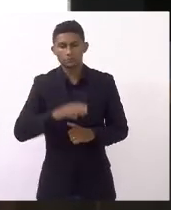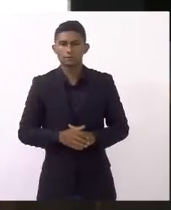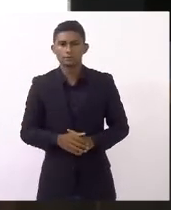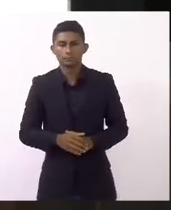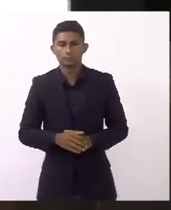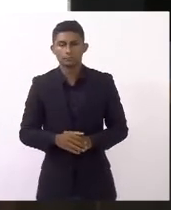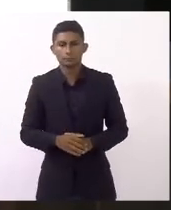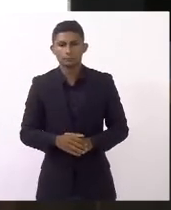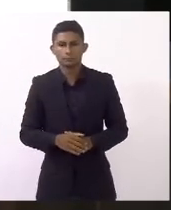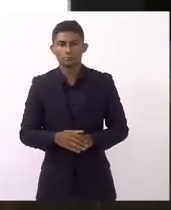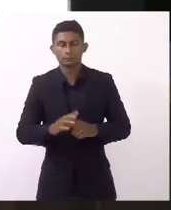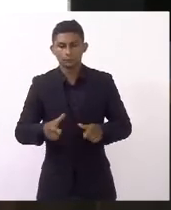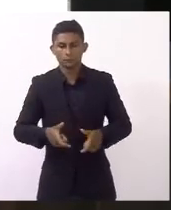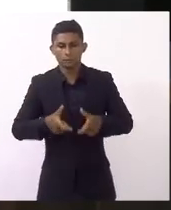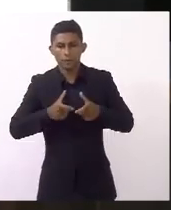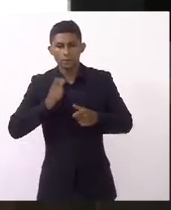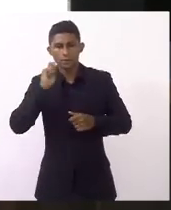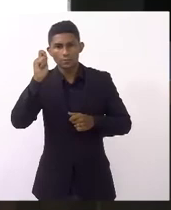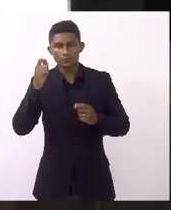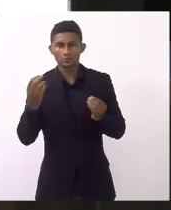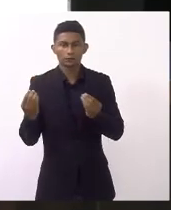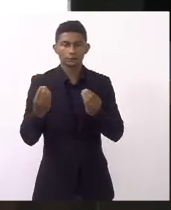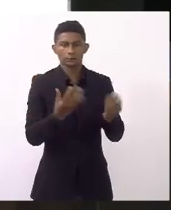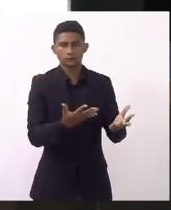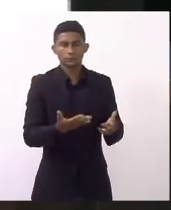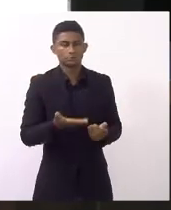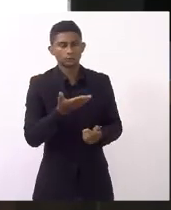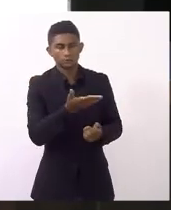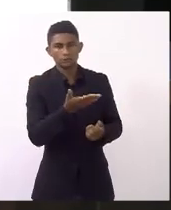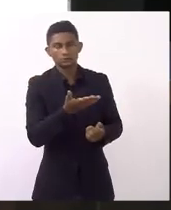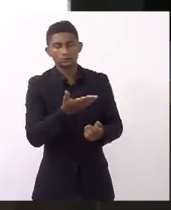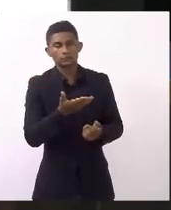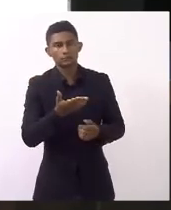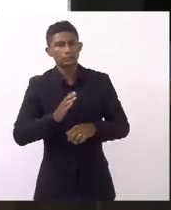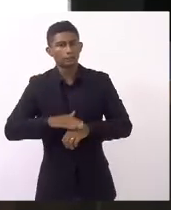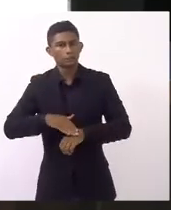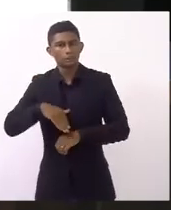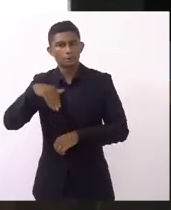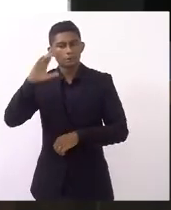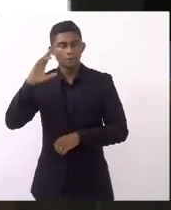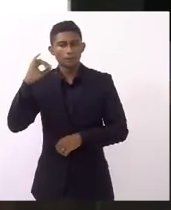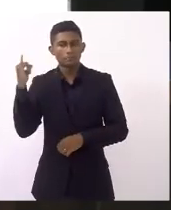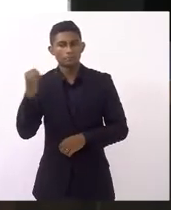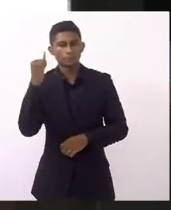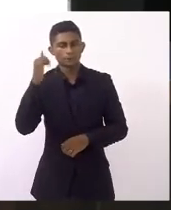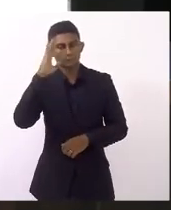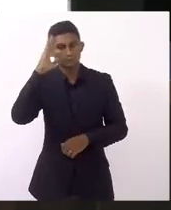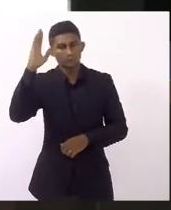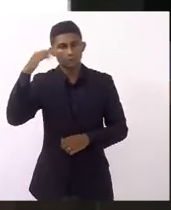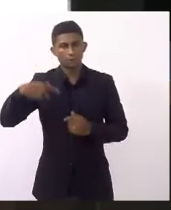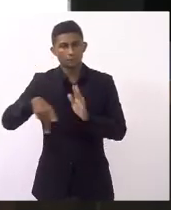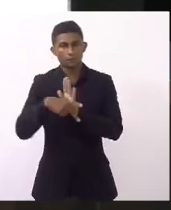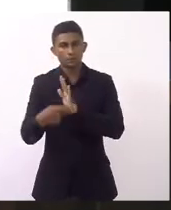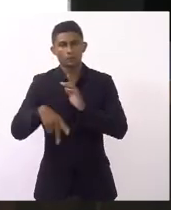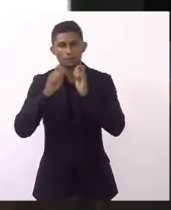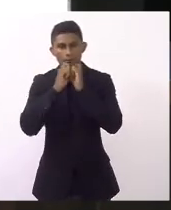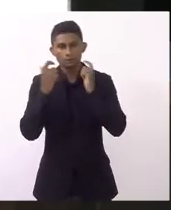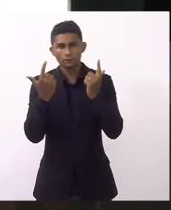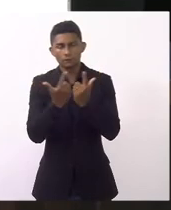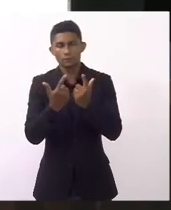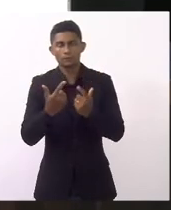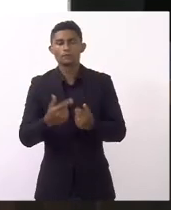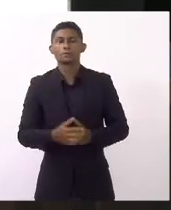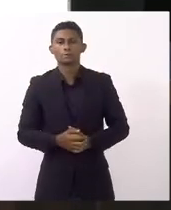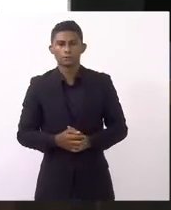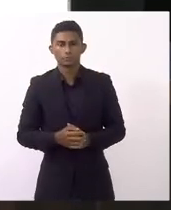conferir a medalha Tiradentes a maior comenda da Assembleia Legislativa do Estado